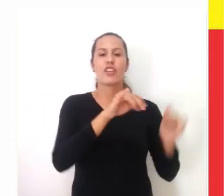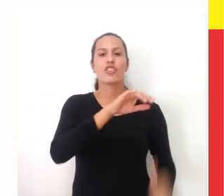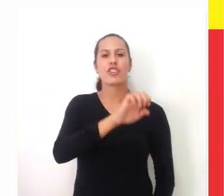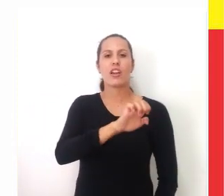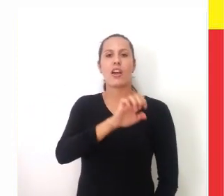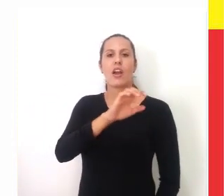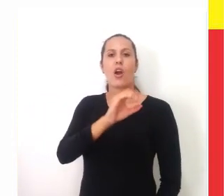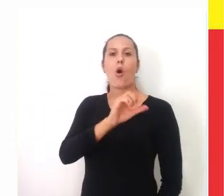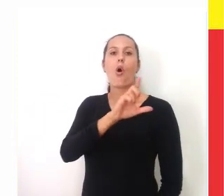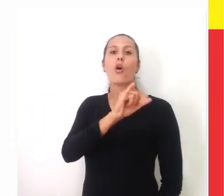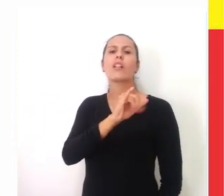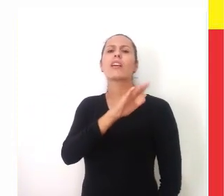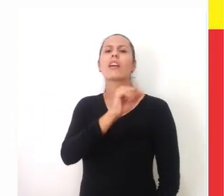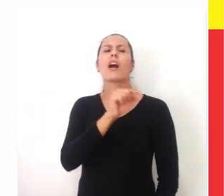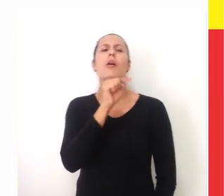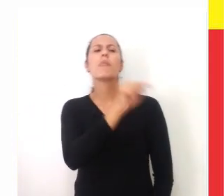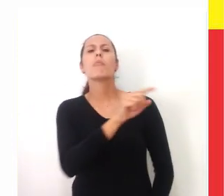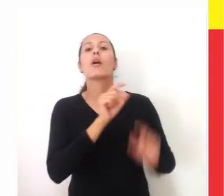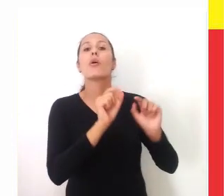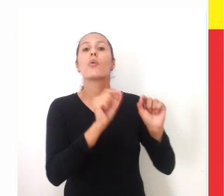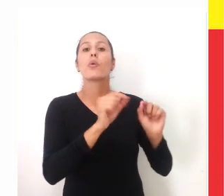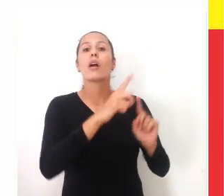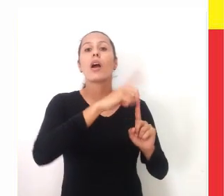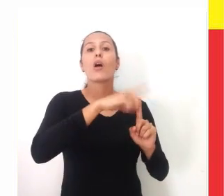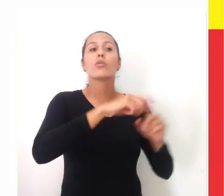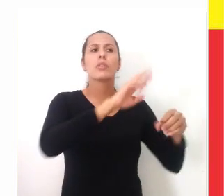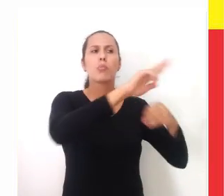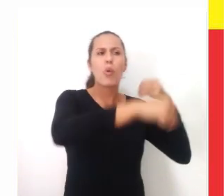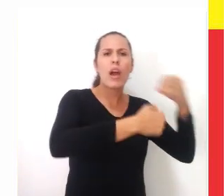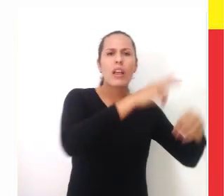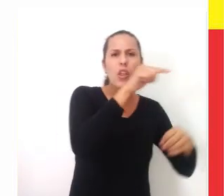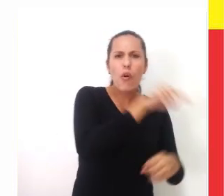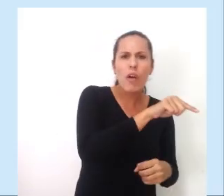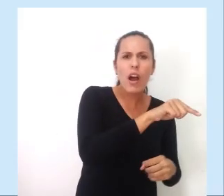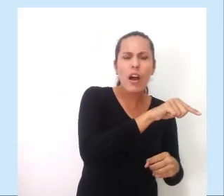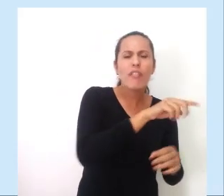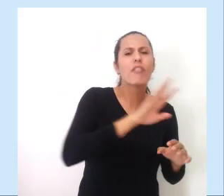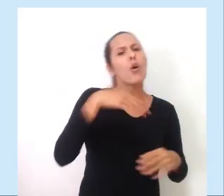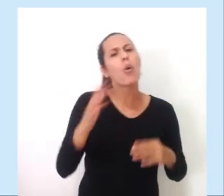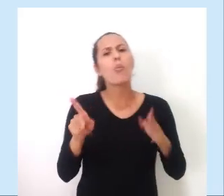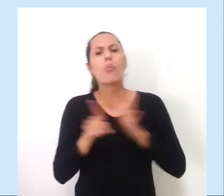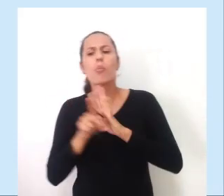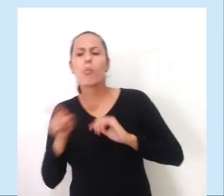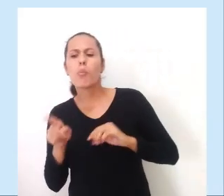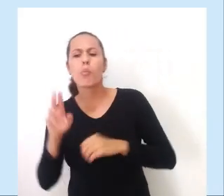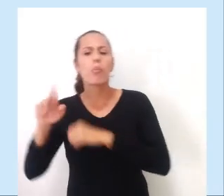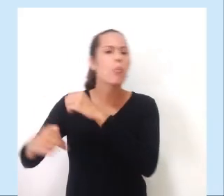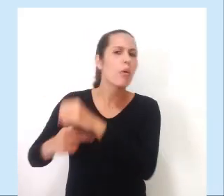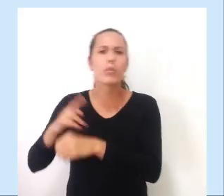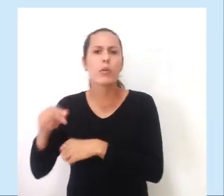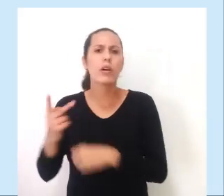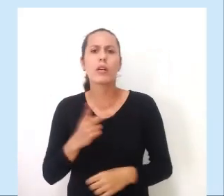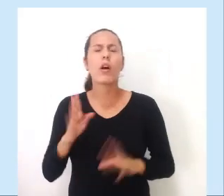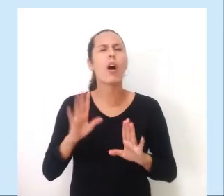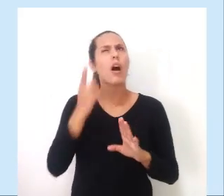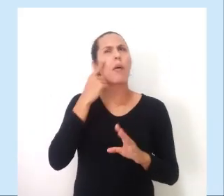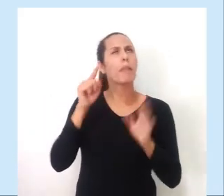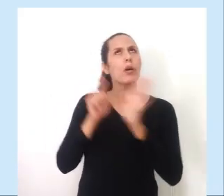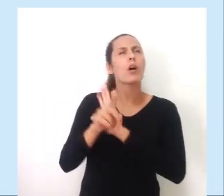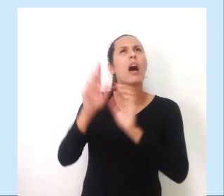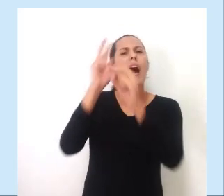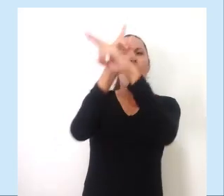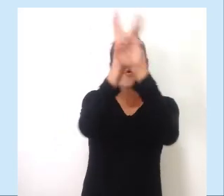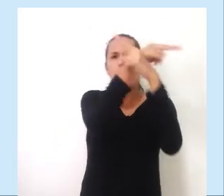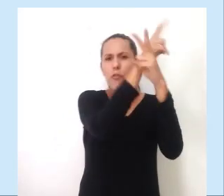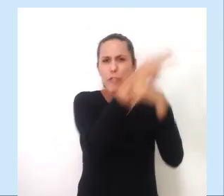Poxa, gente, energia eólica é uma fonte renovável ou não renovável? Vento, joinhas.